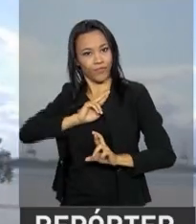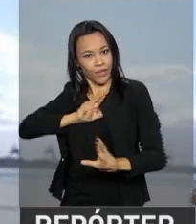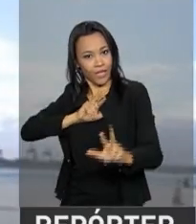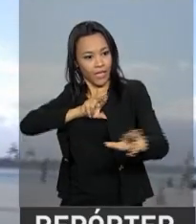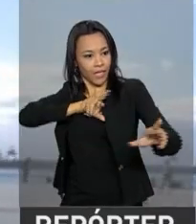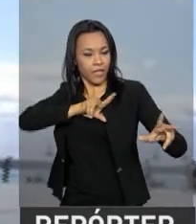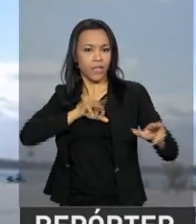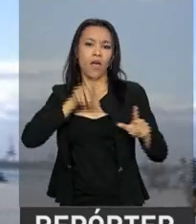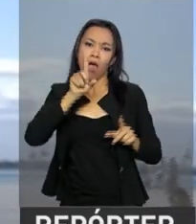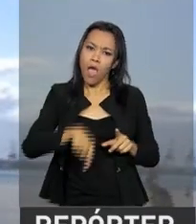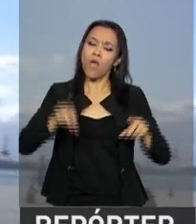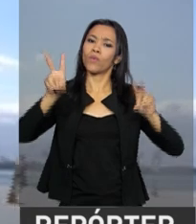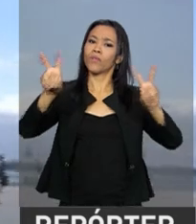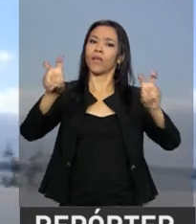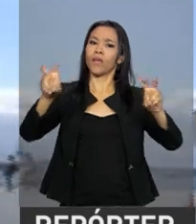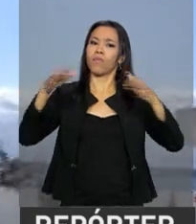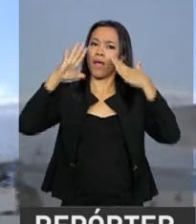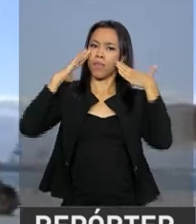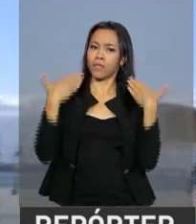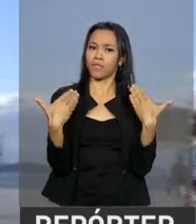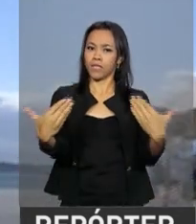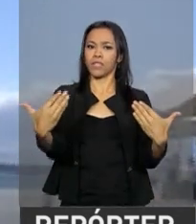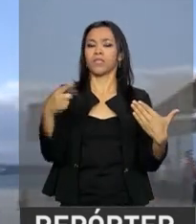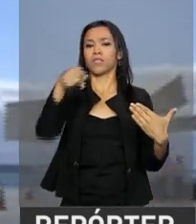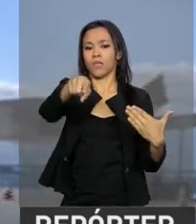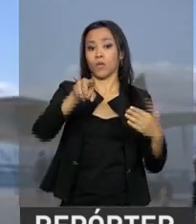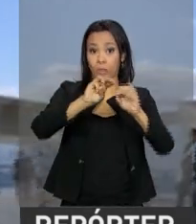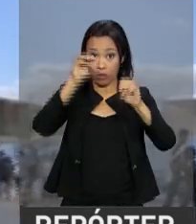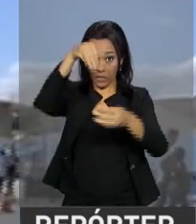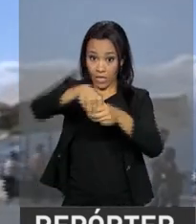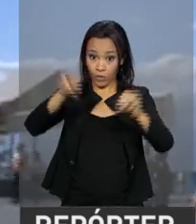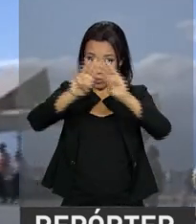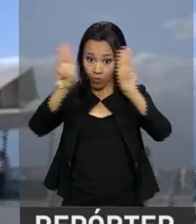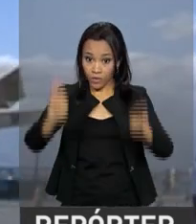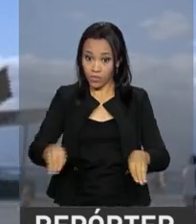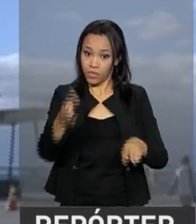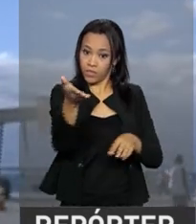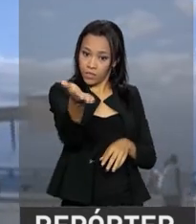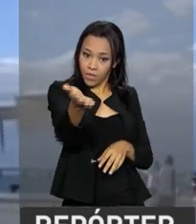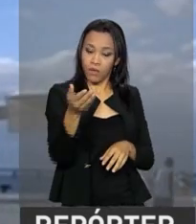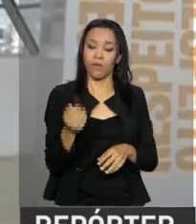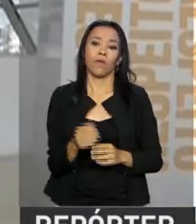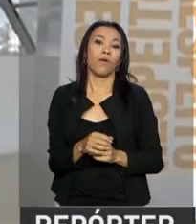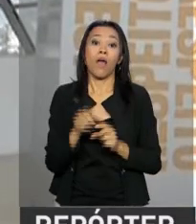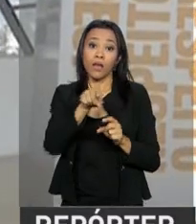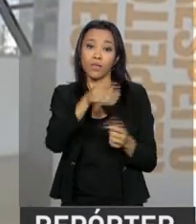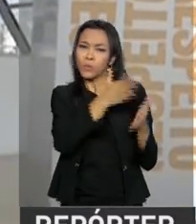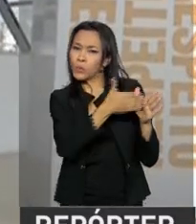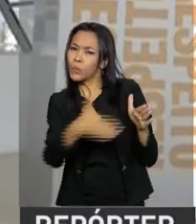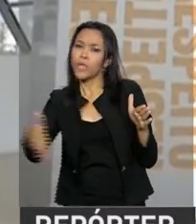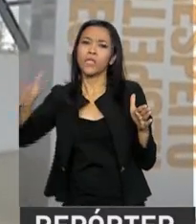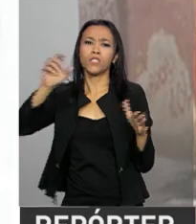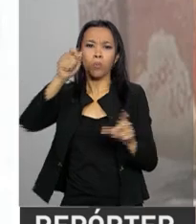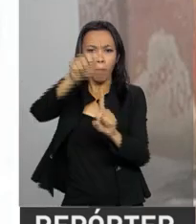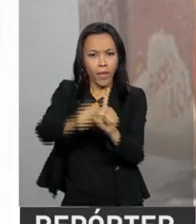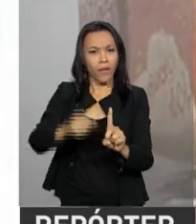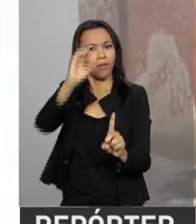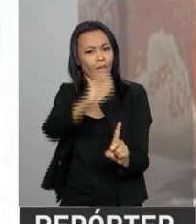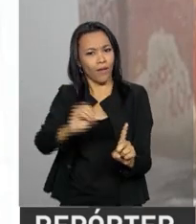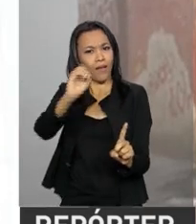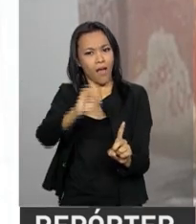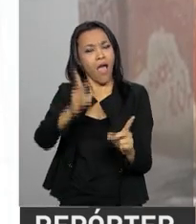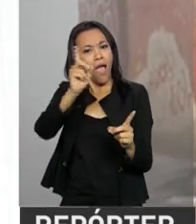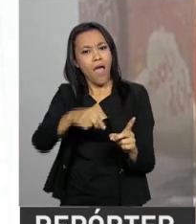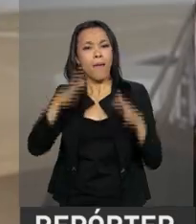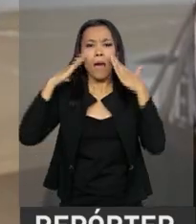é este o tema da mais nova exposição do Museu do Amanhã, no centro da capital fluminense. Durante todo o mês, o espaço